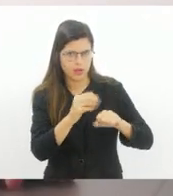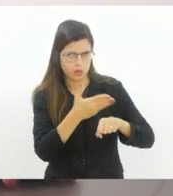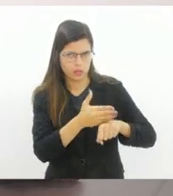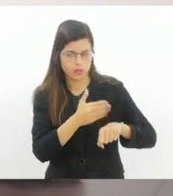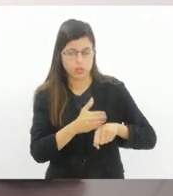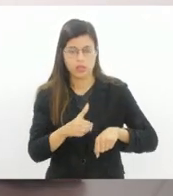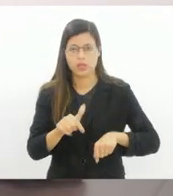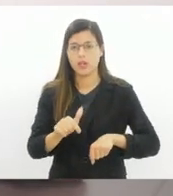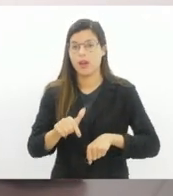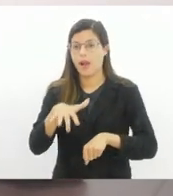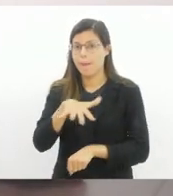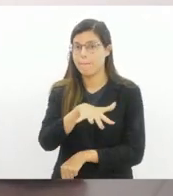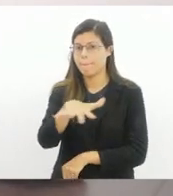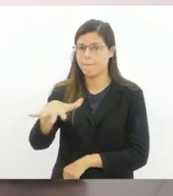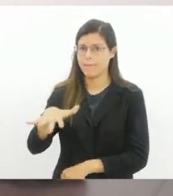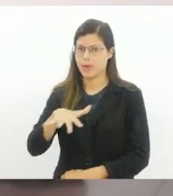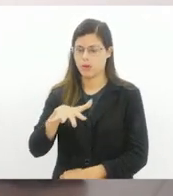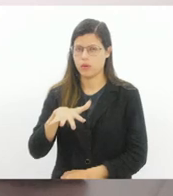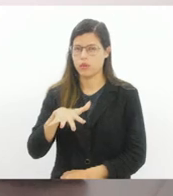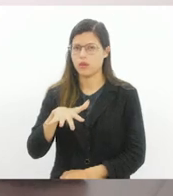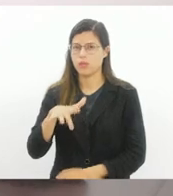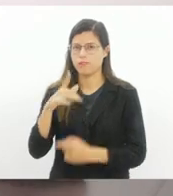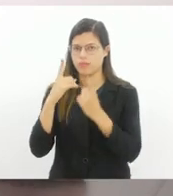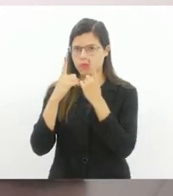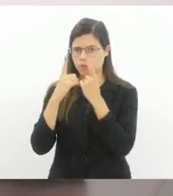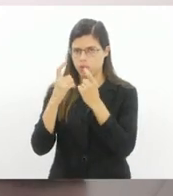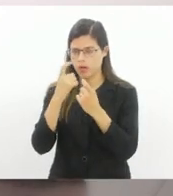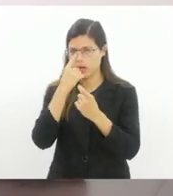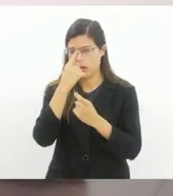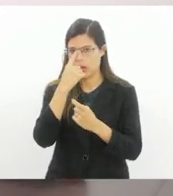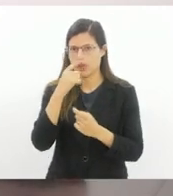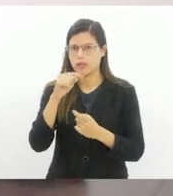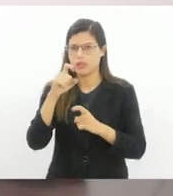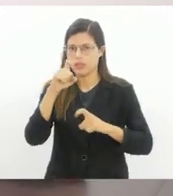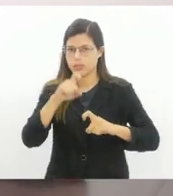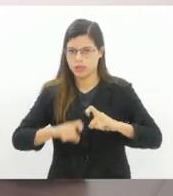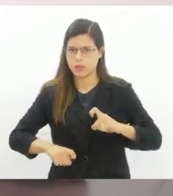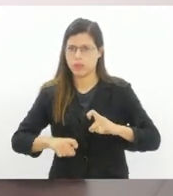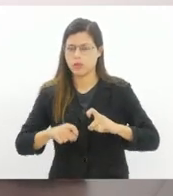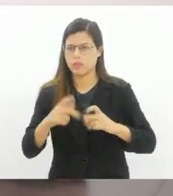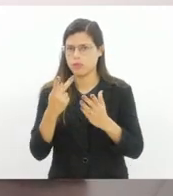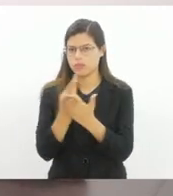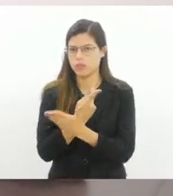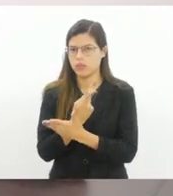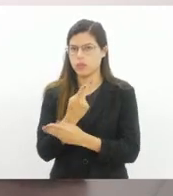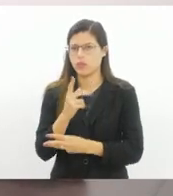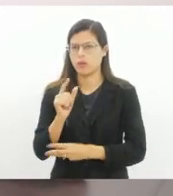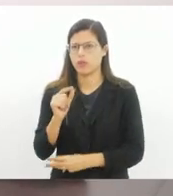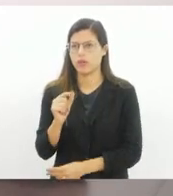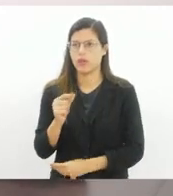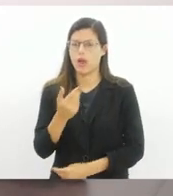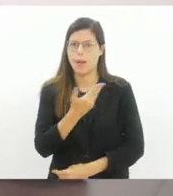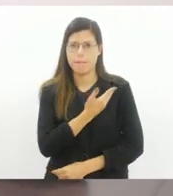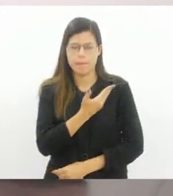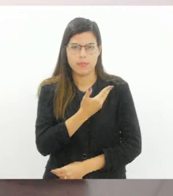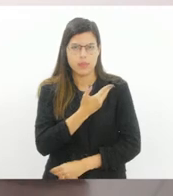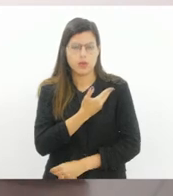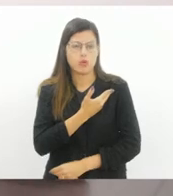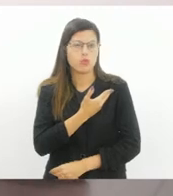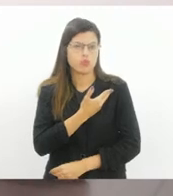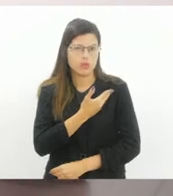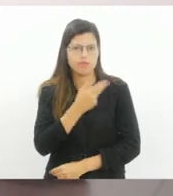a maioria dessas violências sexuais foram cometidos por amigos e conhecidos,